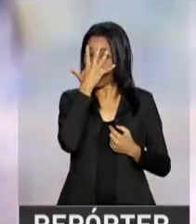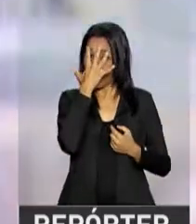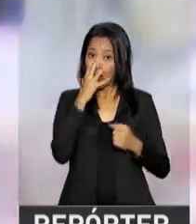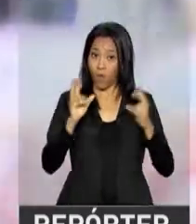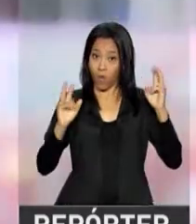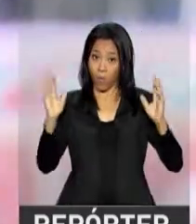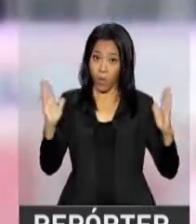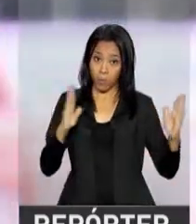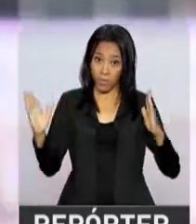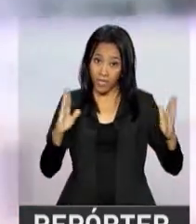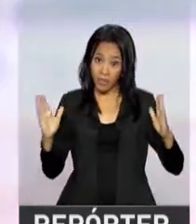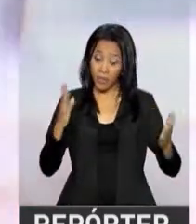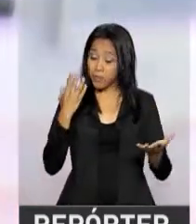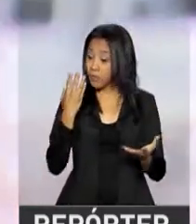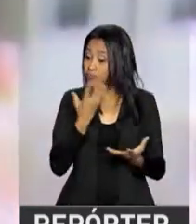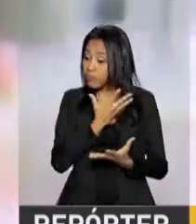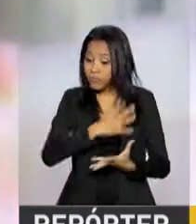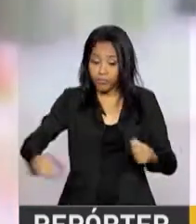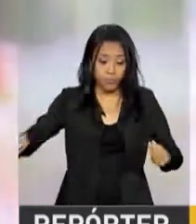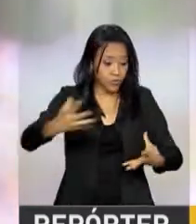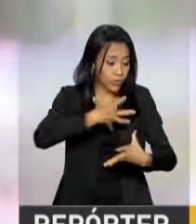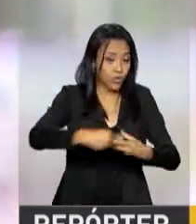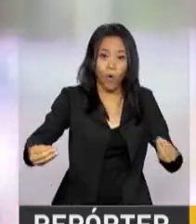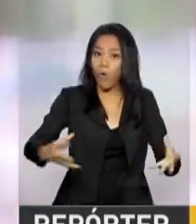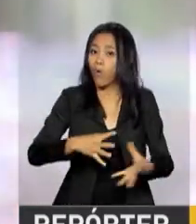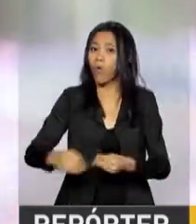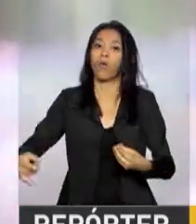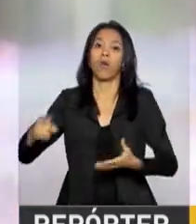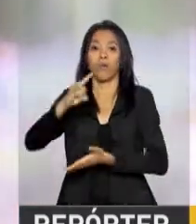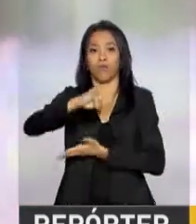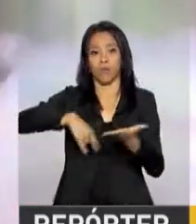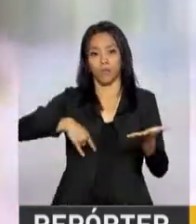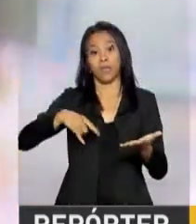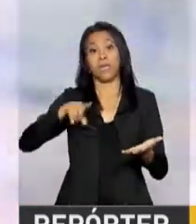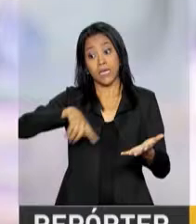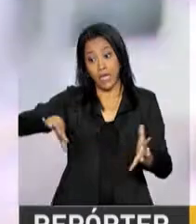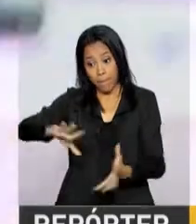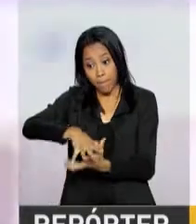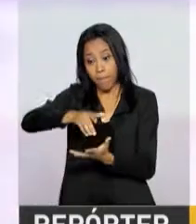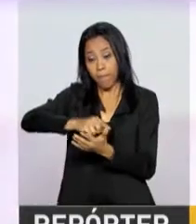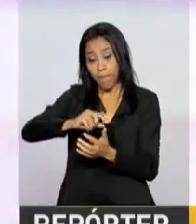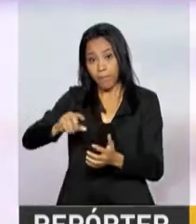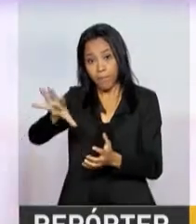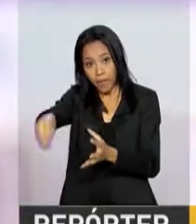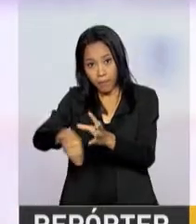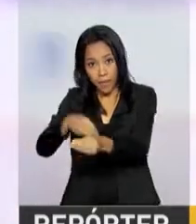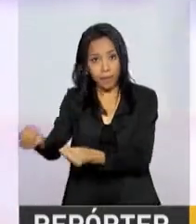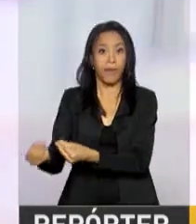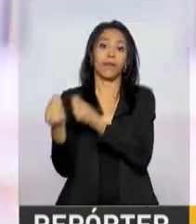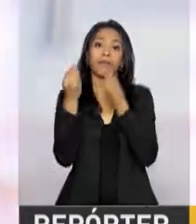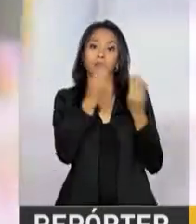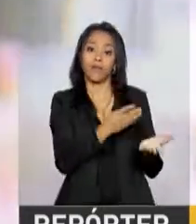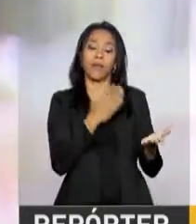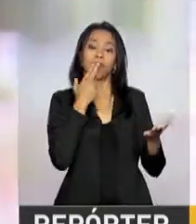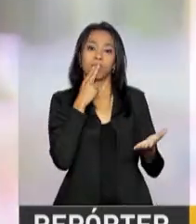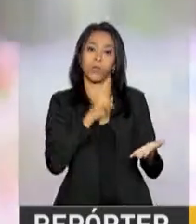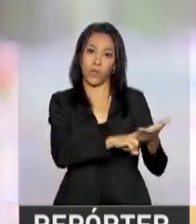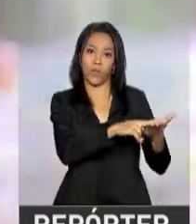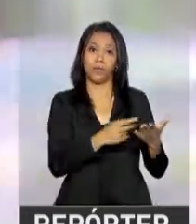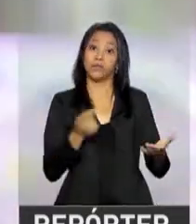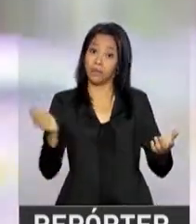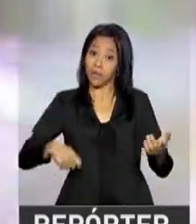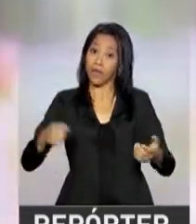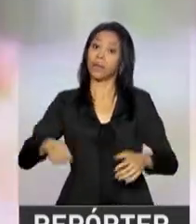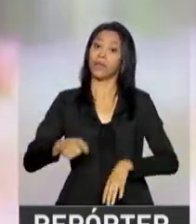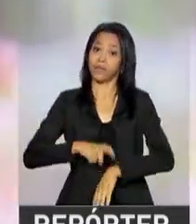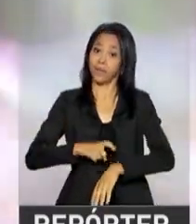que mais documentos perdidos são entregues nas agências dos Correios. E para quem perdeu esses documentos durante a folia, ainda dá